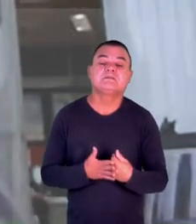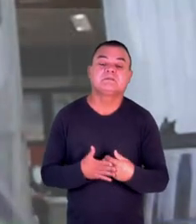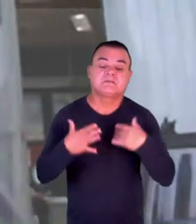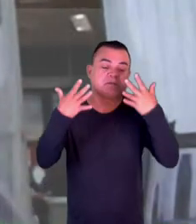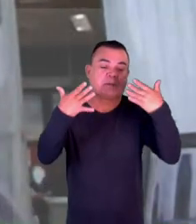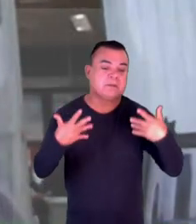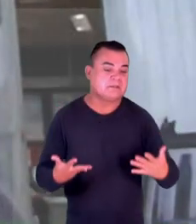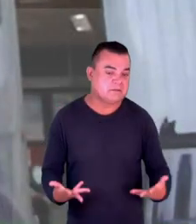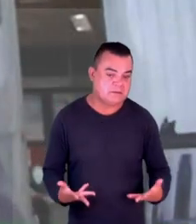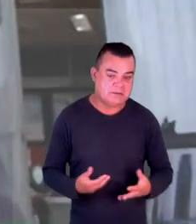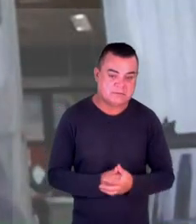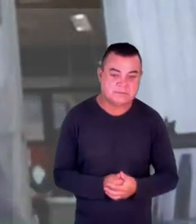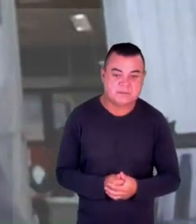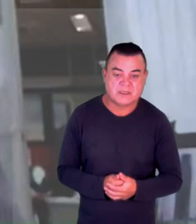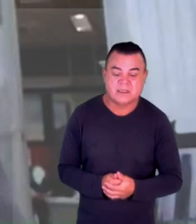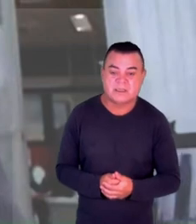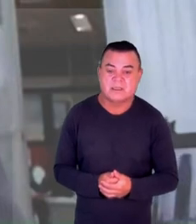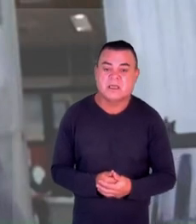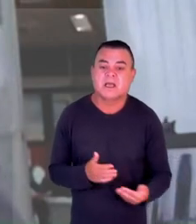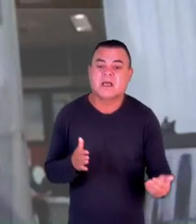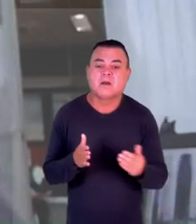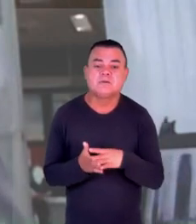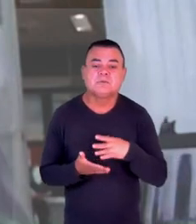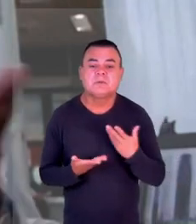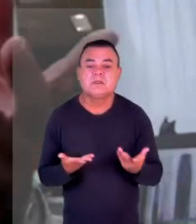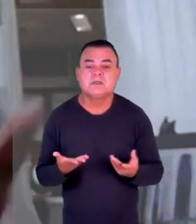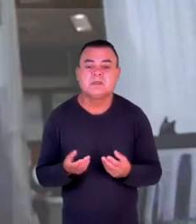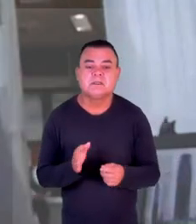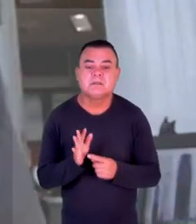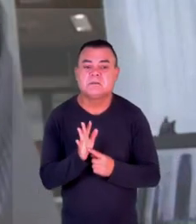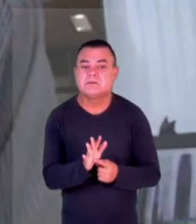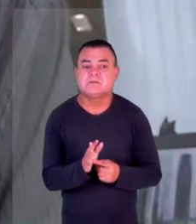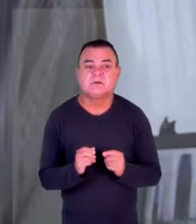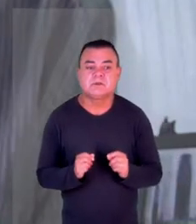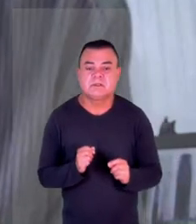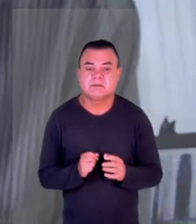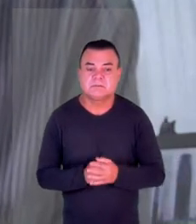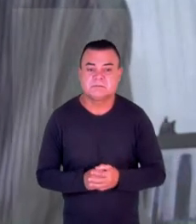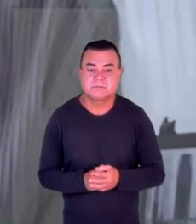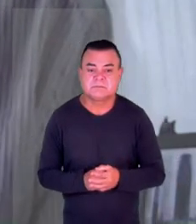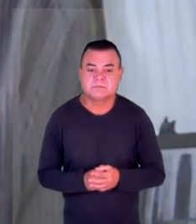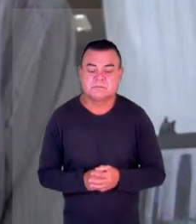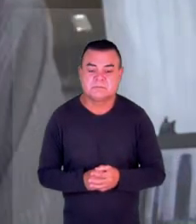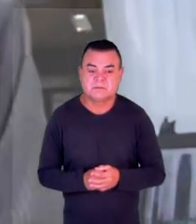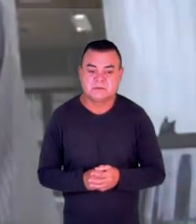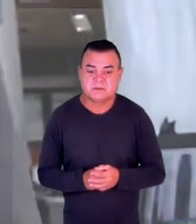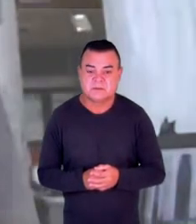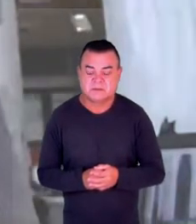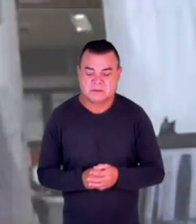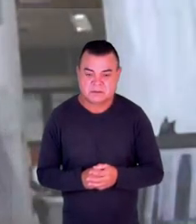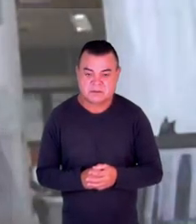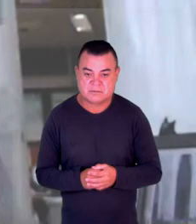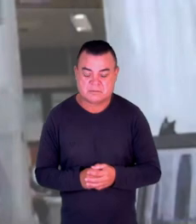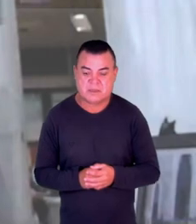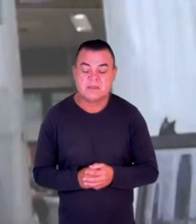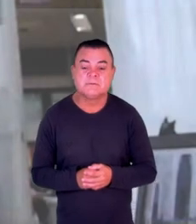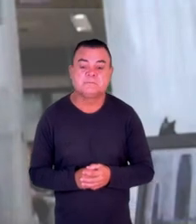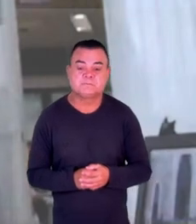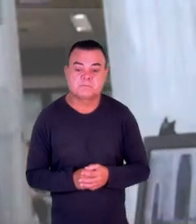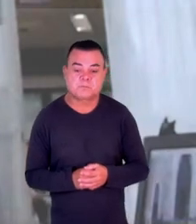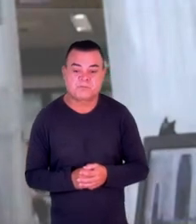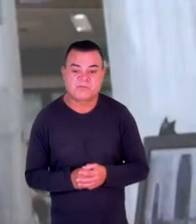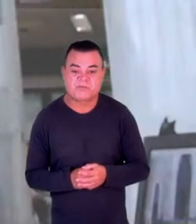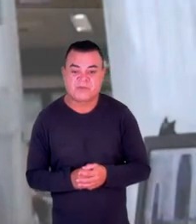eh a última observação Então e e e na linha do que do que